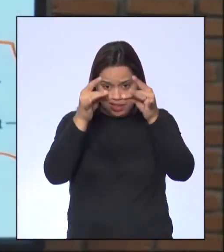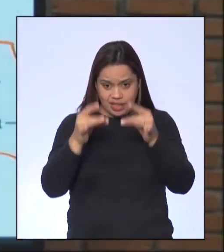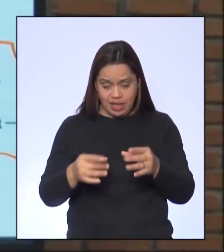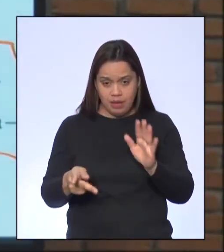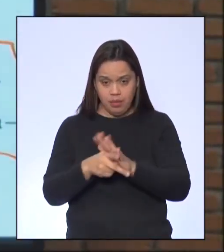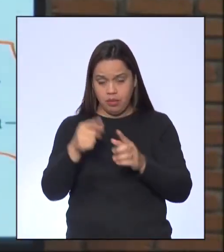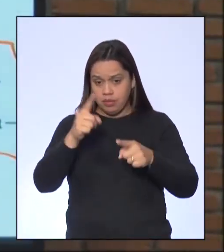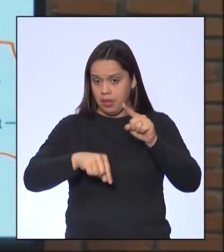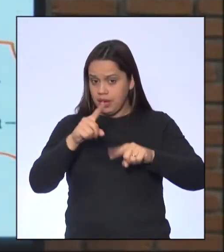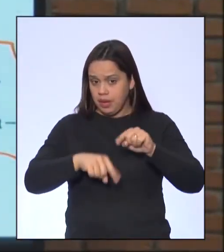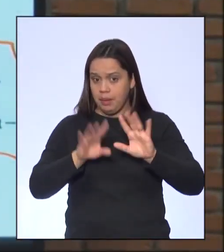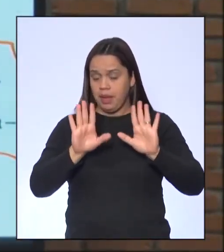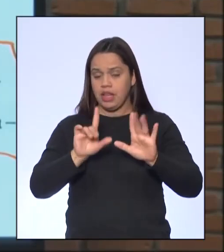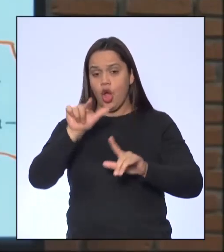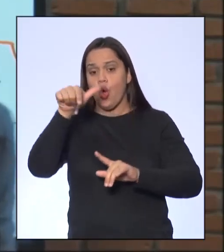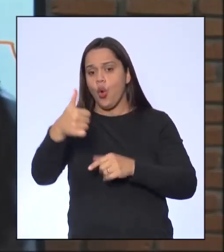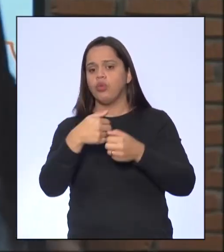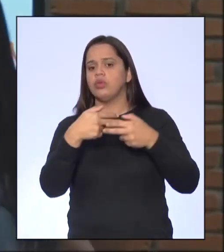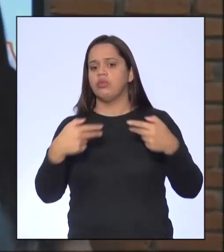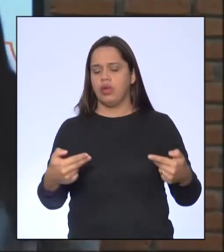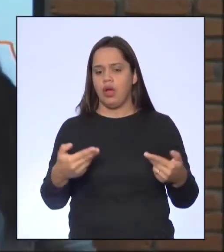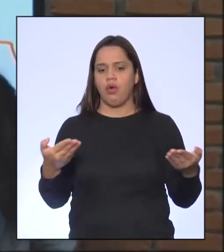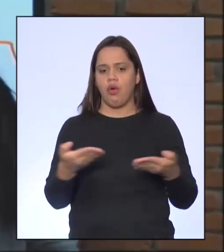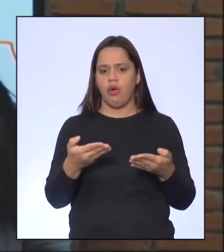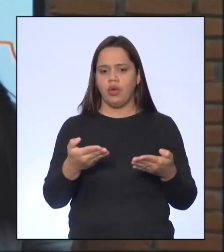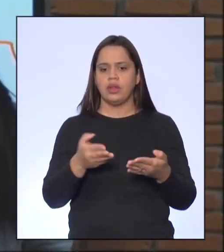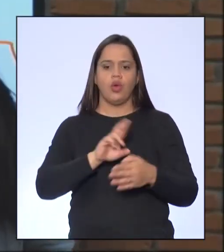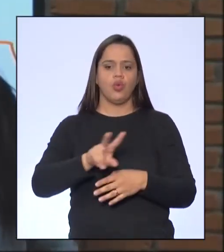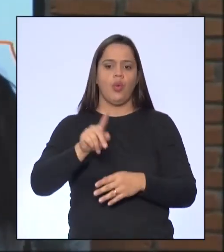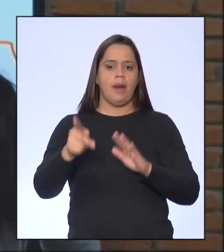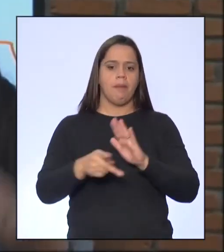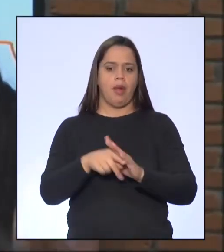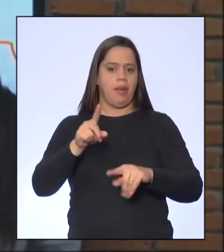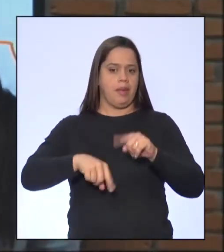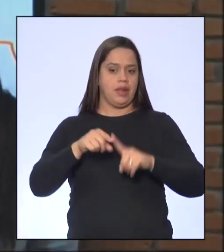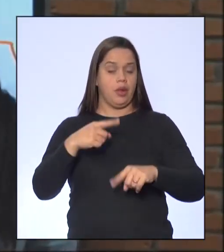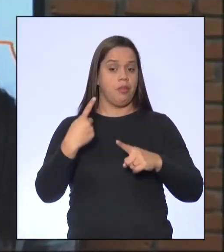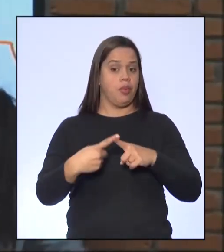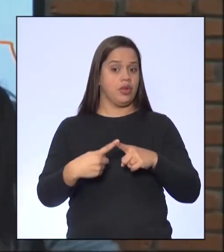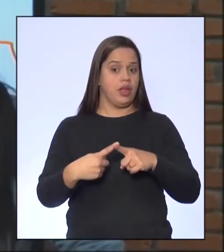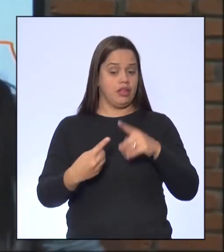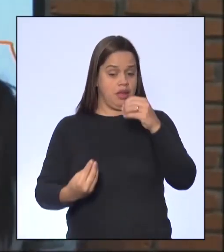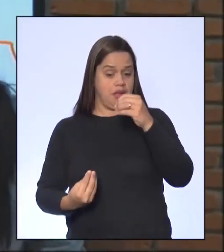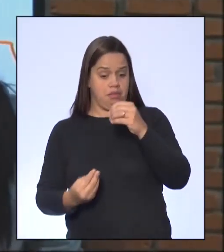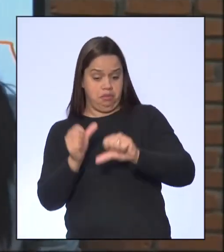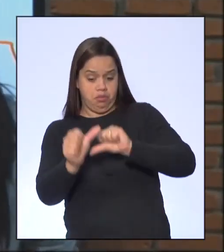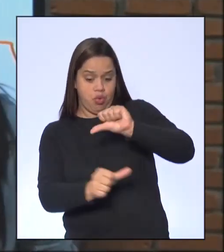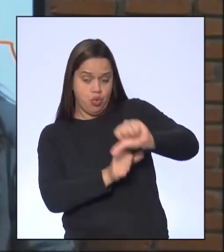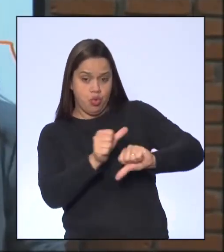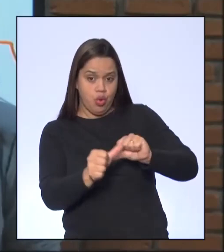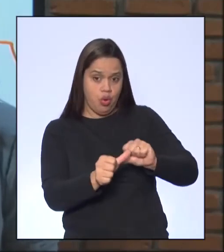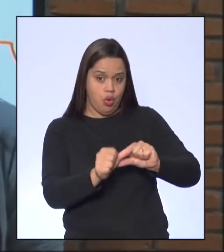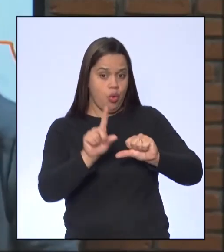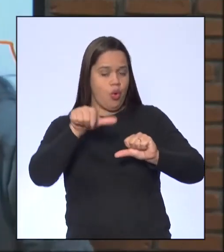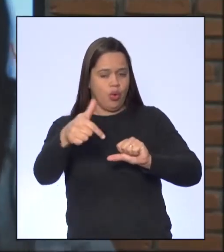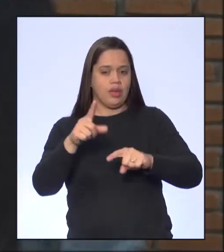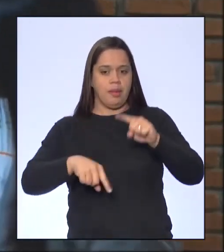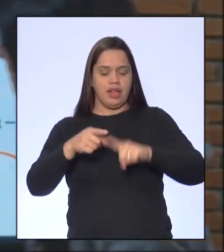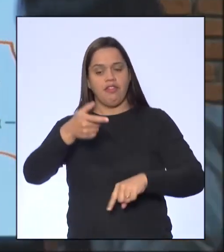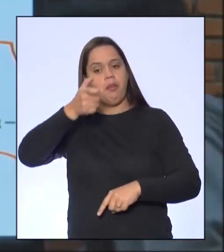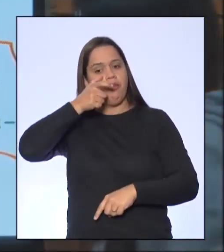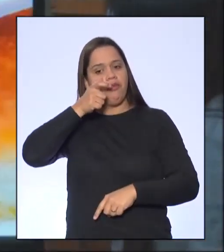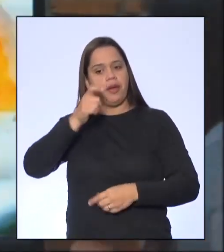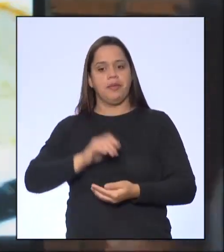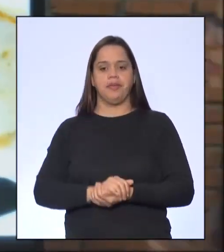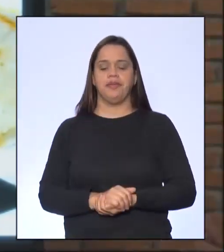outro tipo de substância. Então, ela não é mais a mesma matéria, ela passa a ser um outro tipo de matéria. Vamos